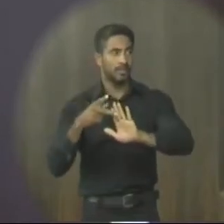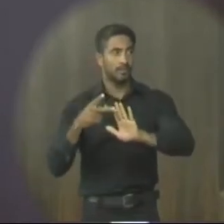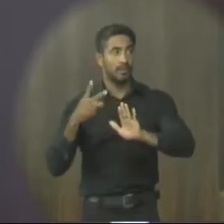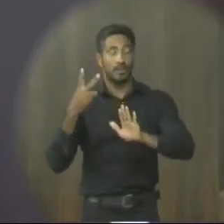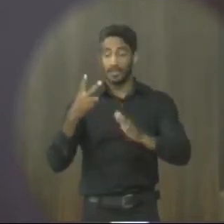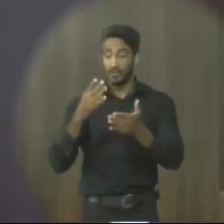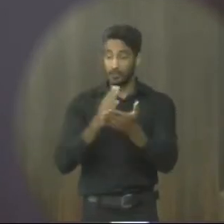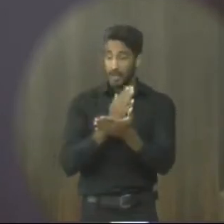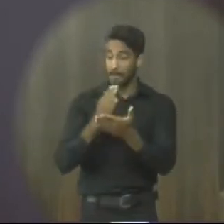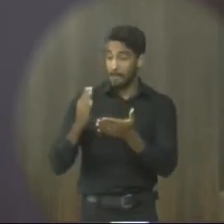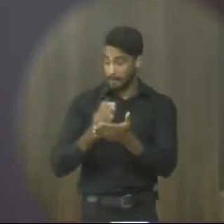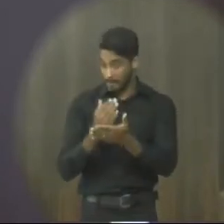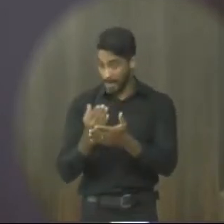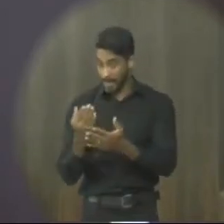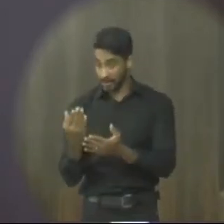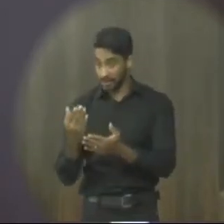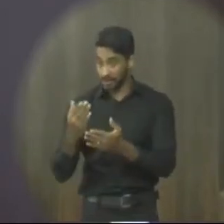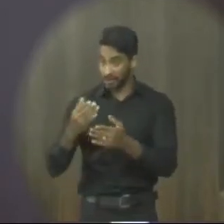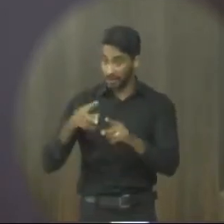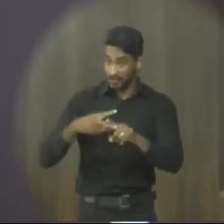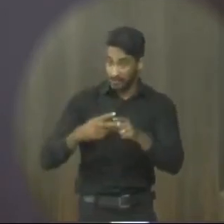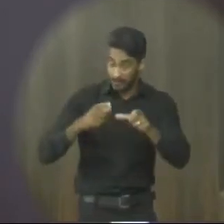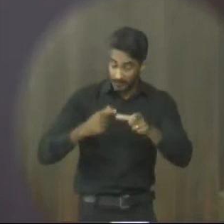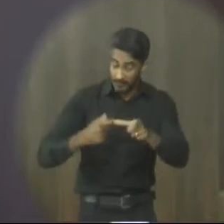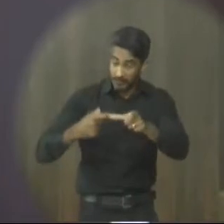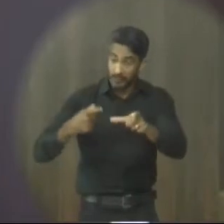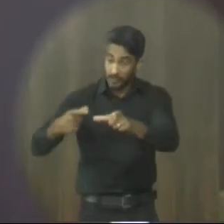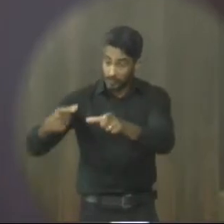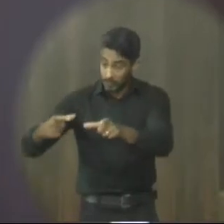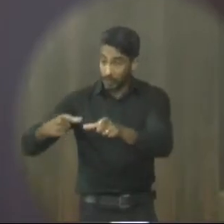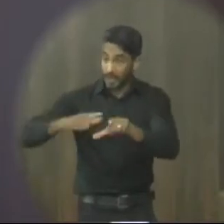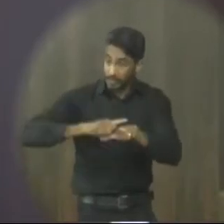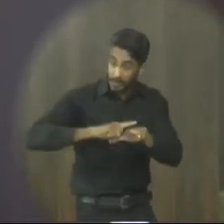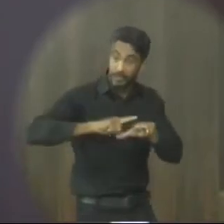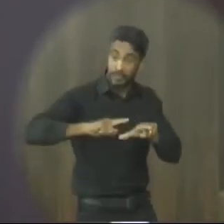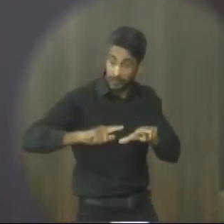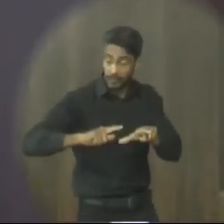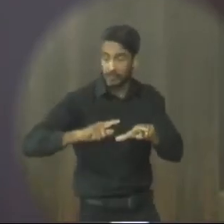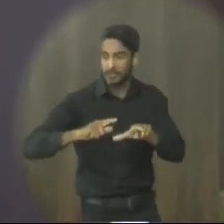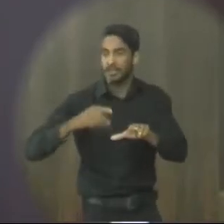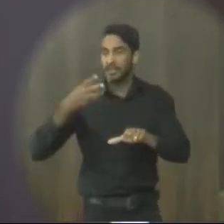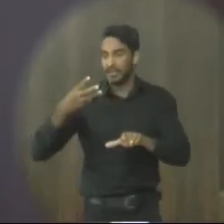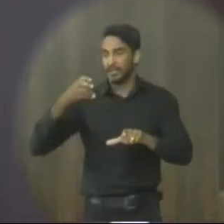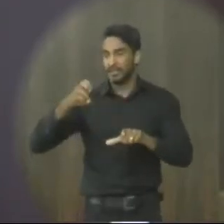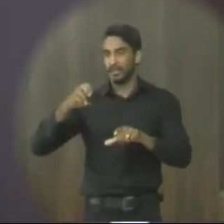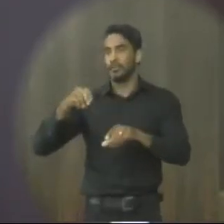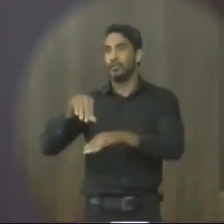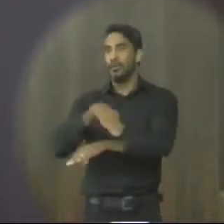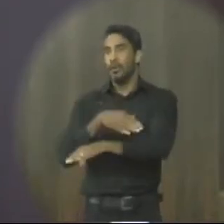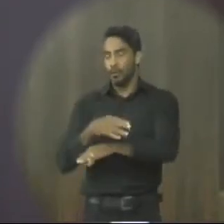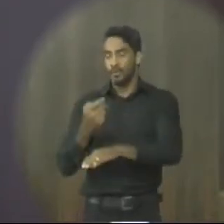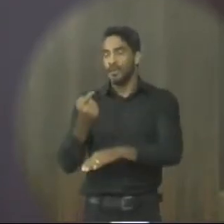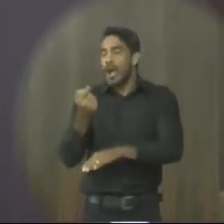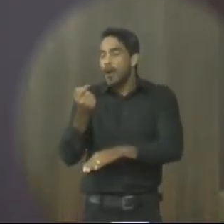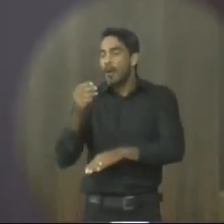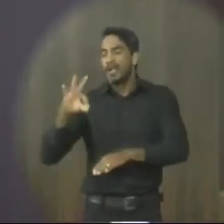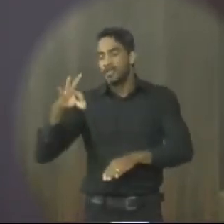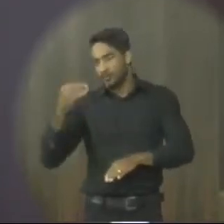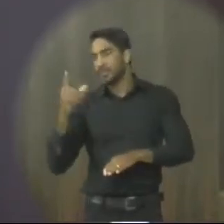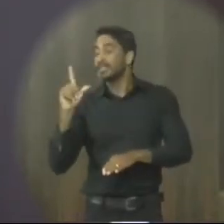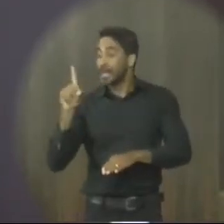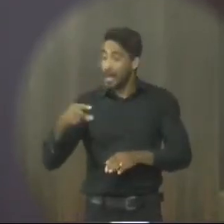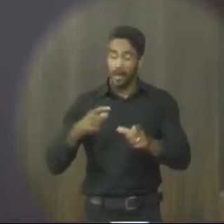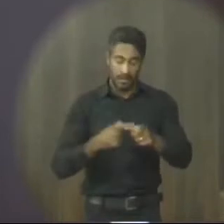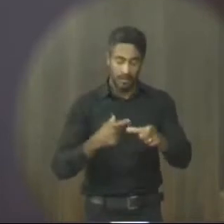etapa de pavimentação em bloquetes, né, que é o que a gente, essas 35 ruas aí, quase todas são de